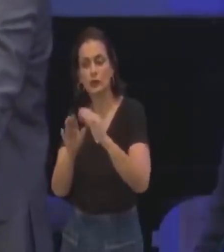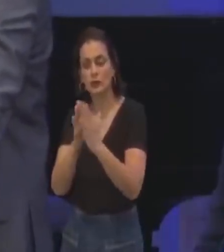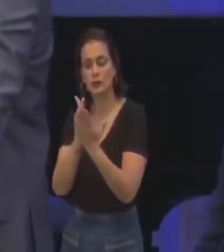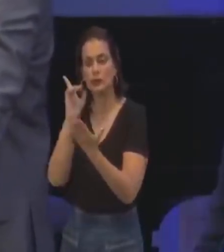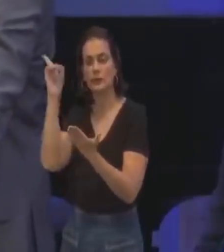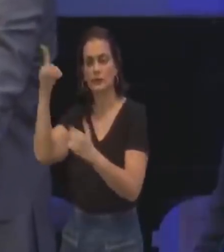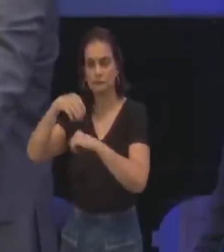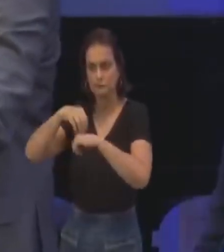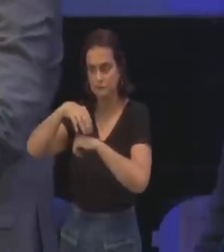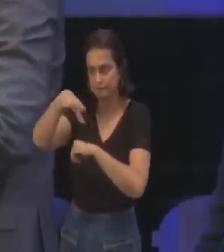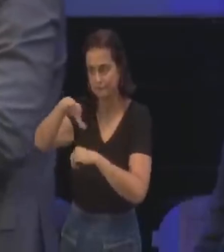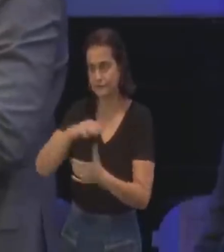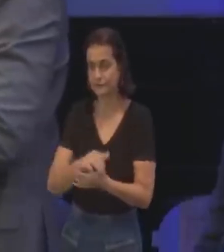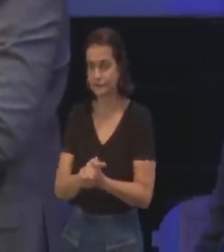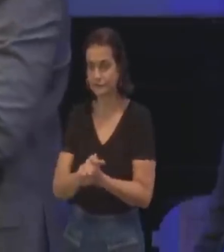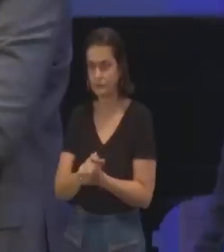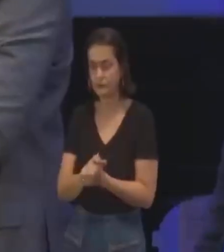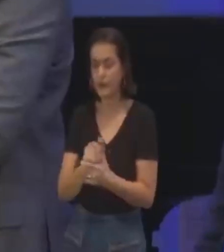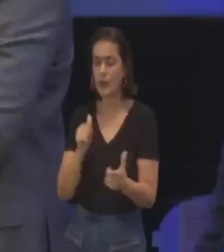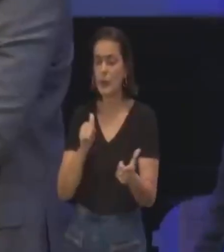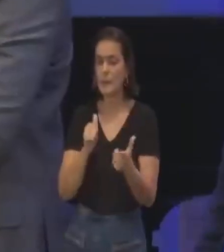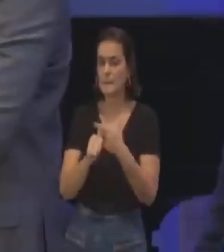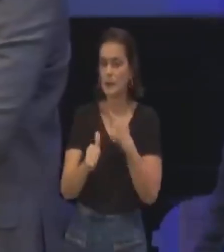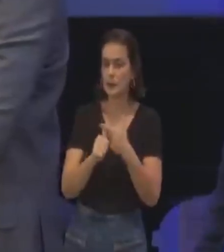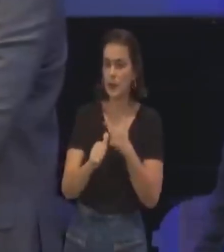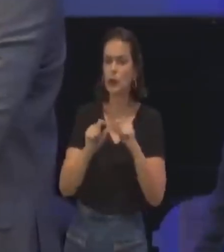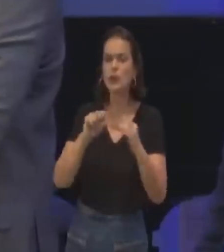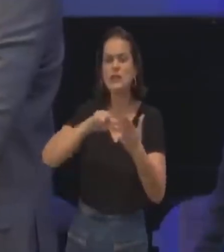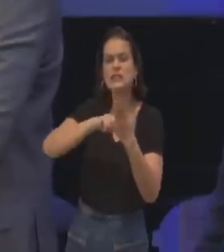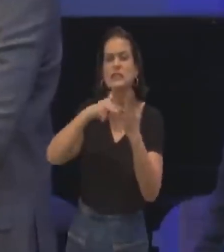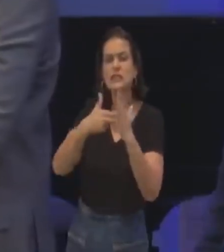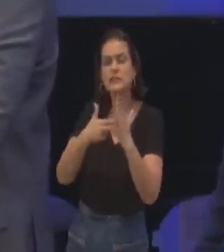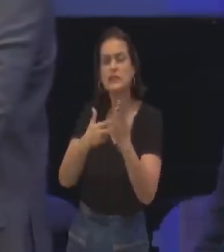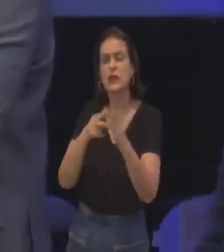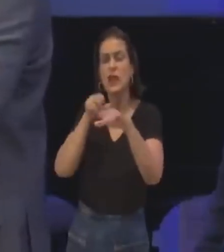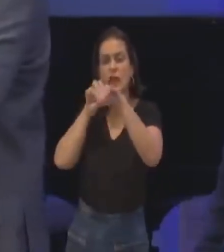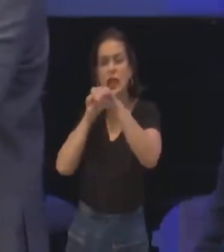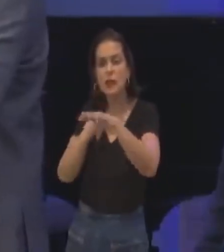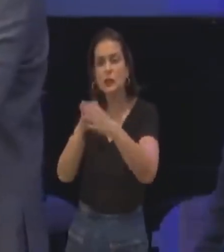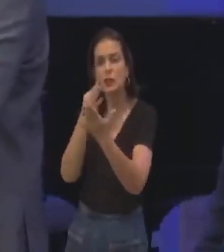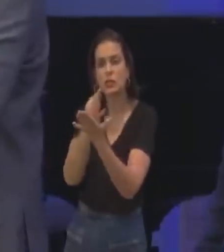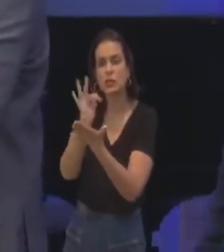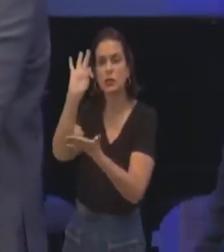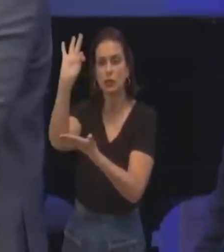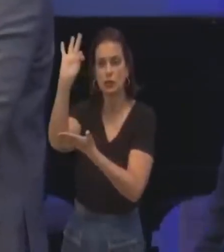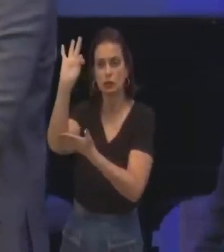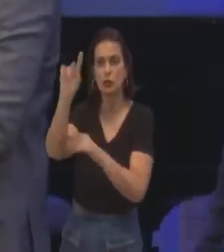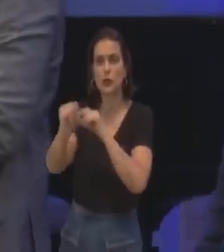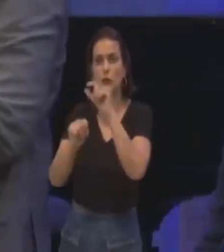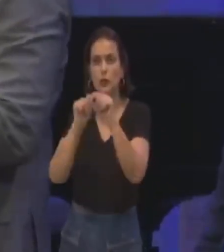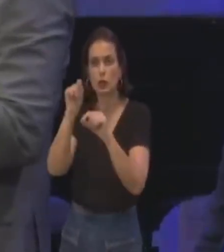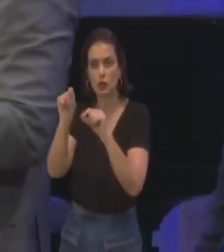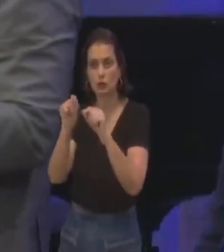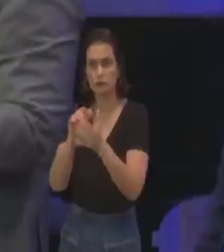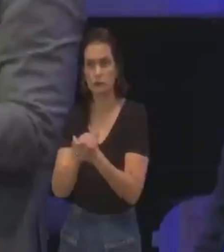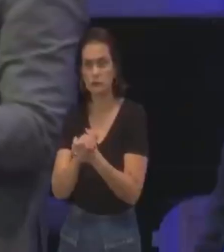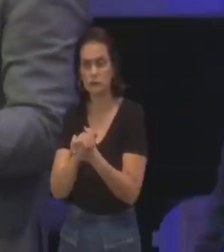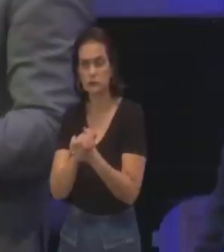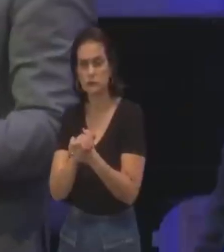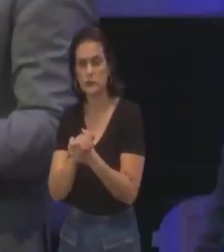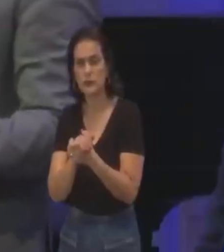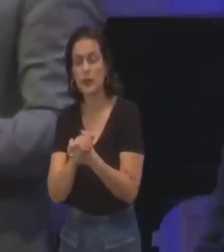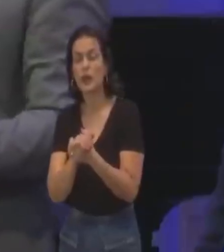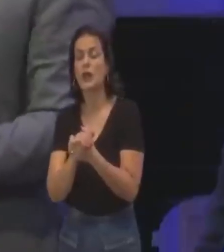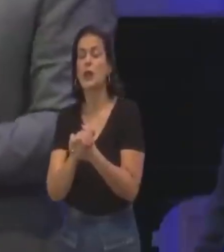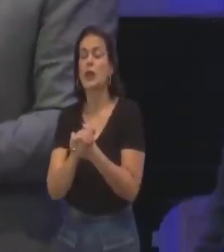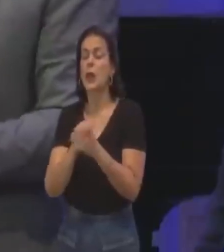de Deus. Então, em primeiro lugar, o que é educação teológica? E aqui ela se propõe. Os irmãos conhecem e sabem